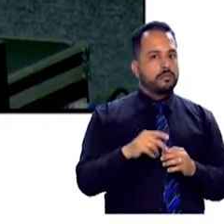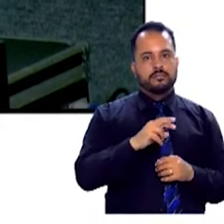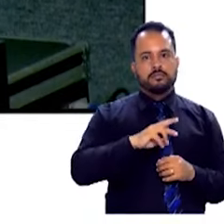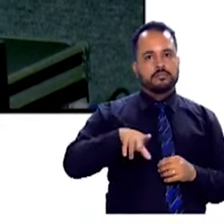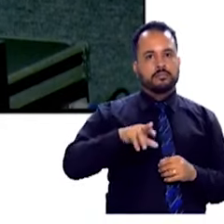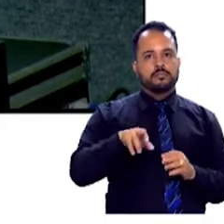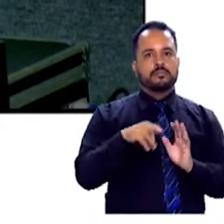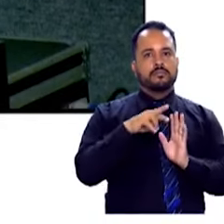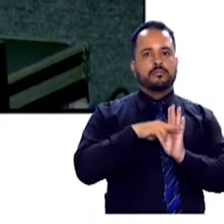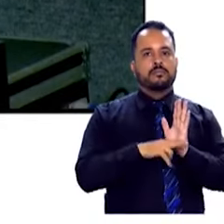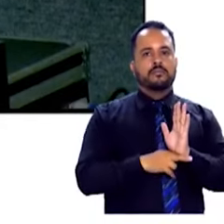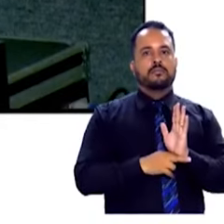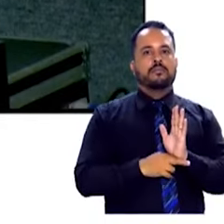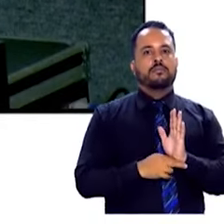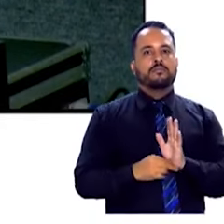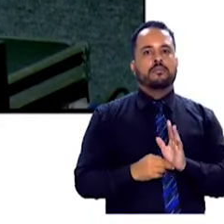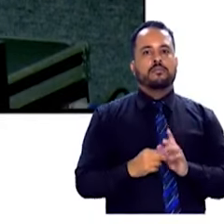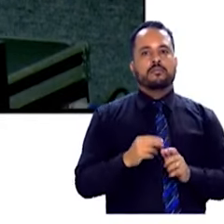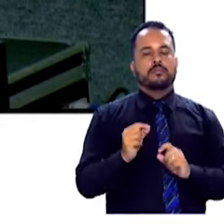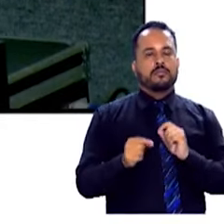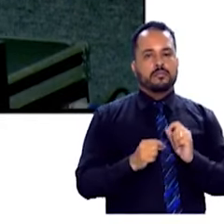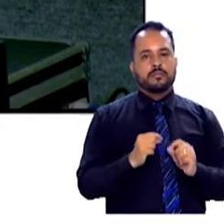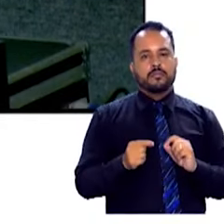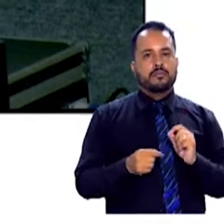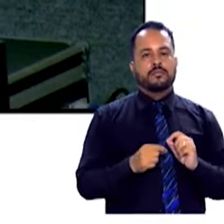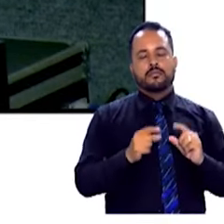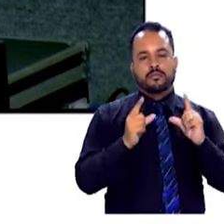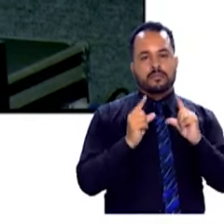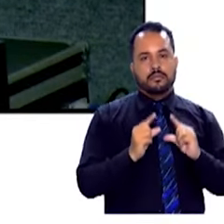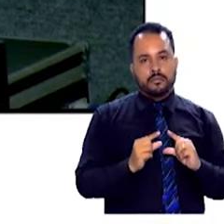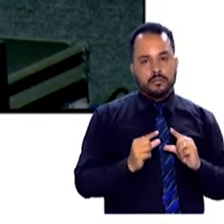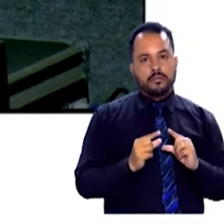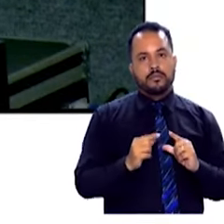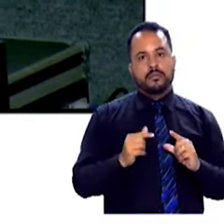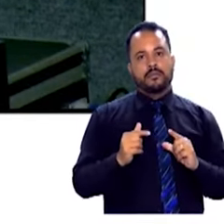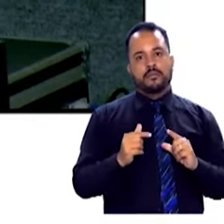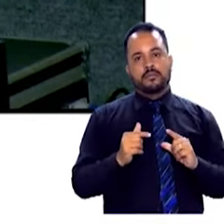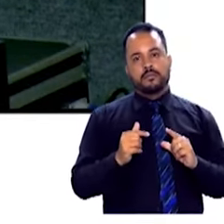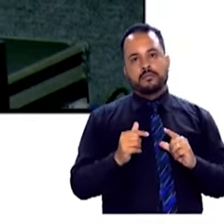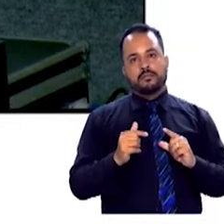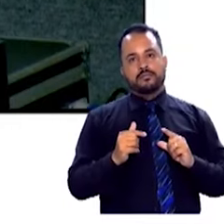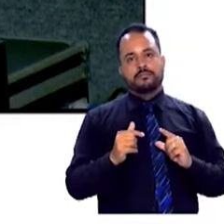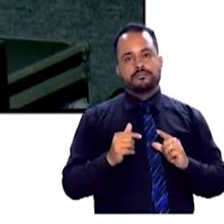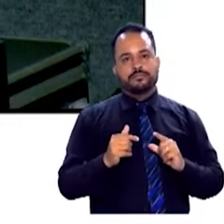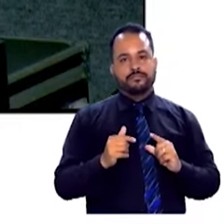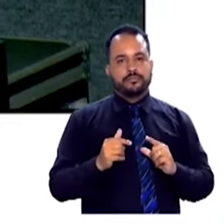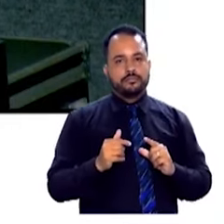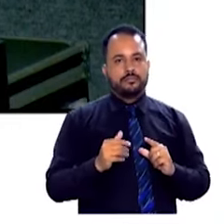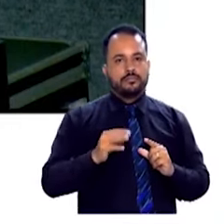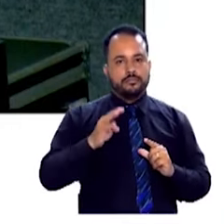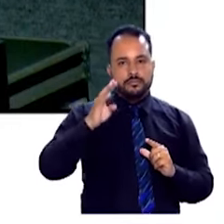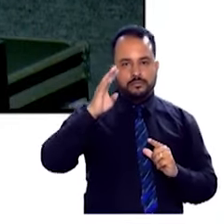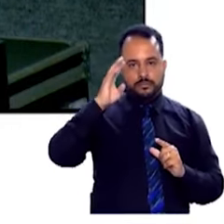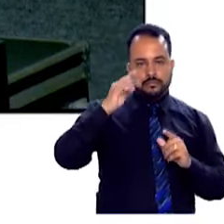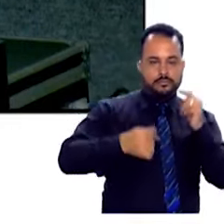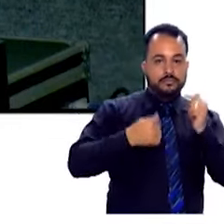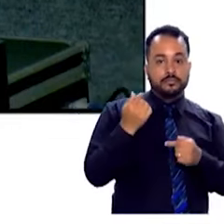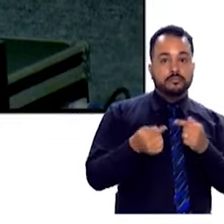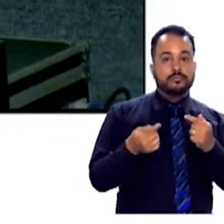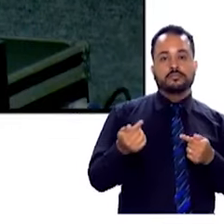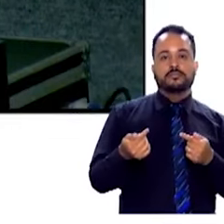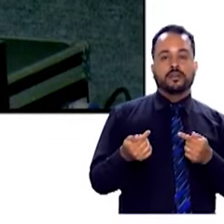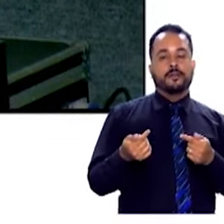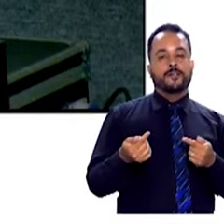eh isso isso é menor dentro da discussão para nós aqui para nossos efeitos Vamos considerar que seja uma regra um conjunto de fatos